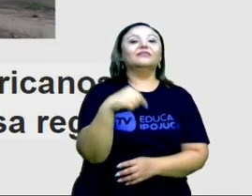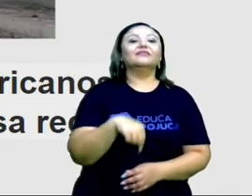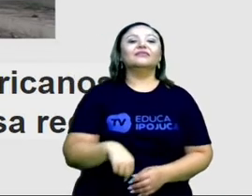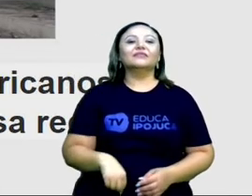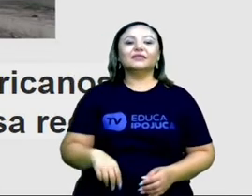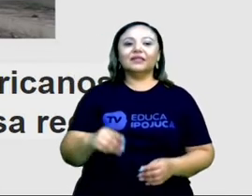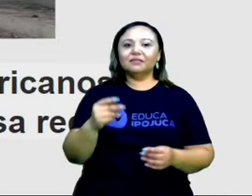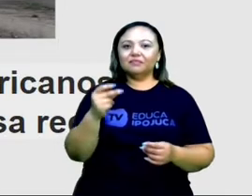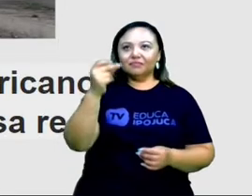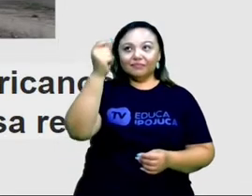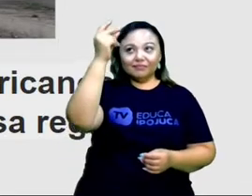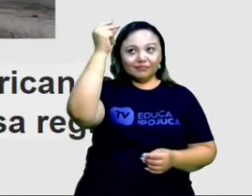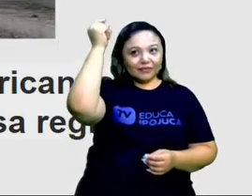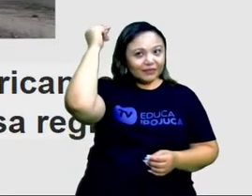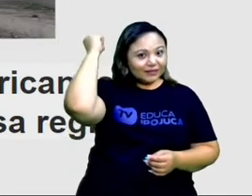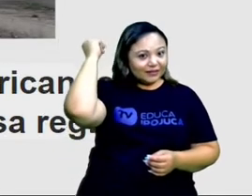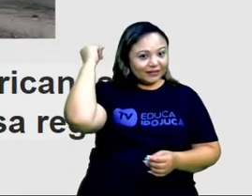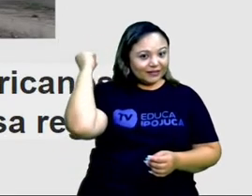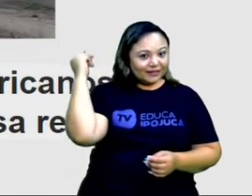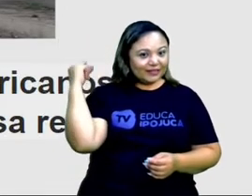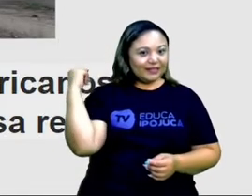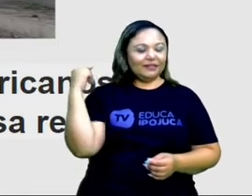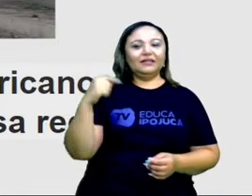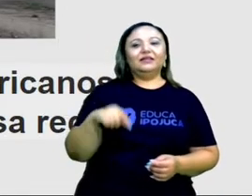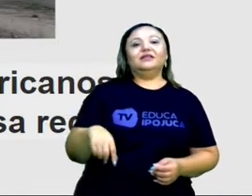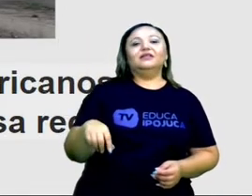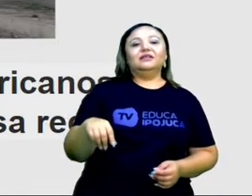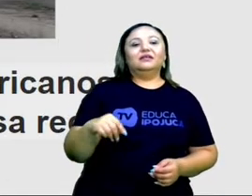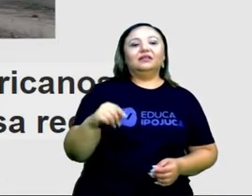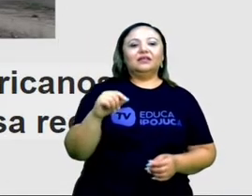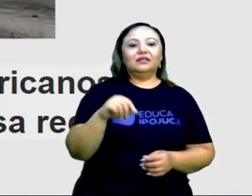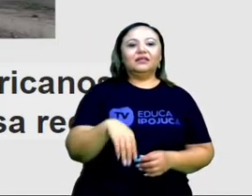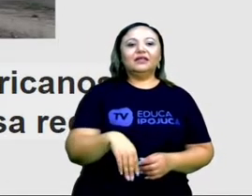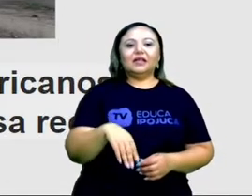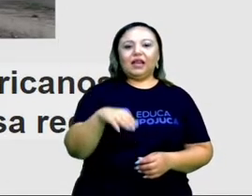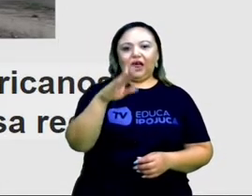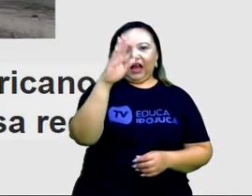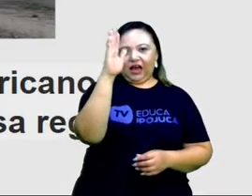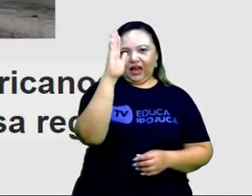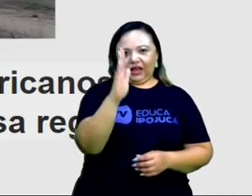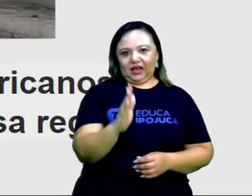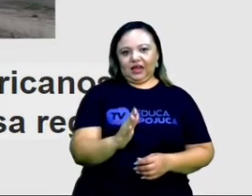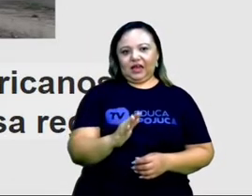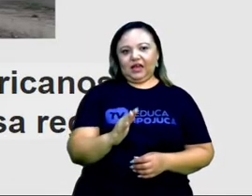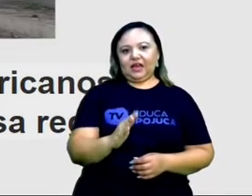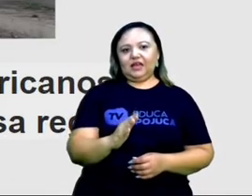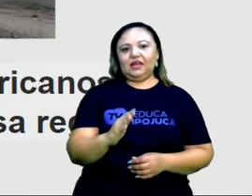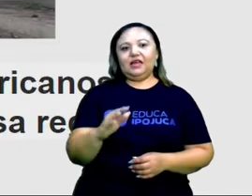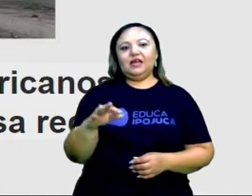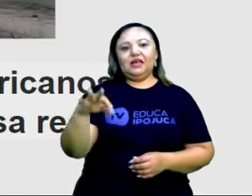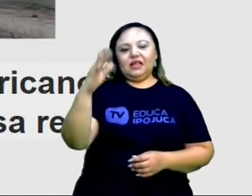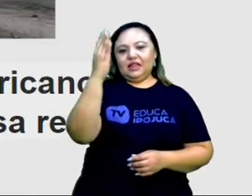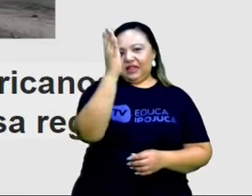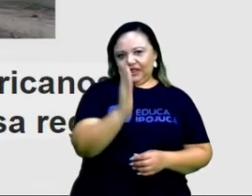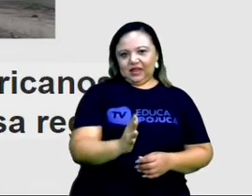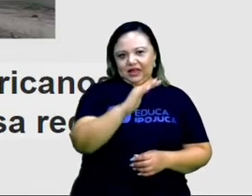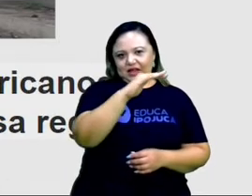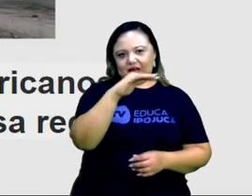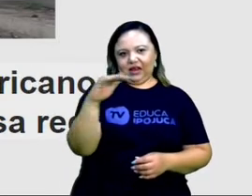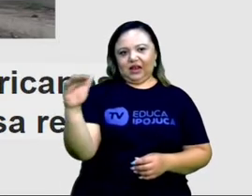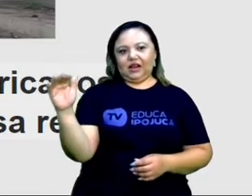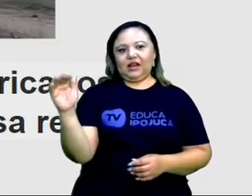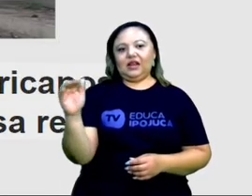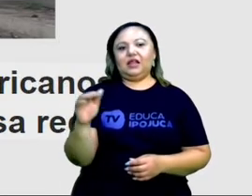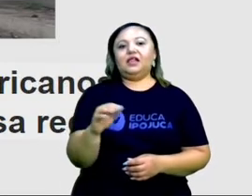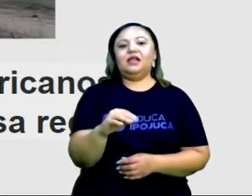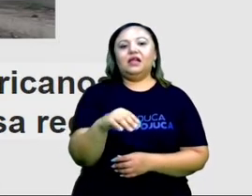que conforme os africanos, ela é uma árvore sagrada, é uma mãe. Por quê? Nós